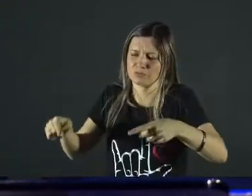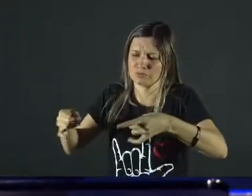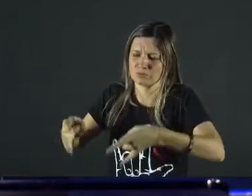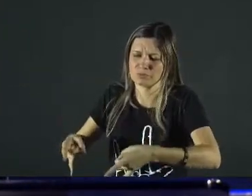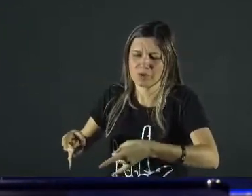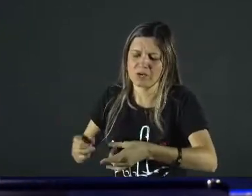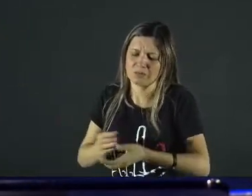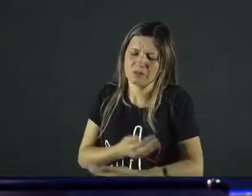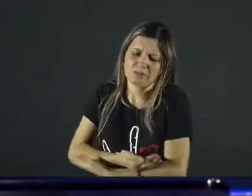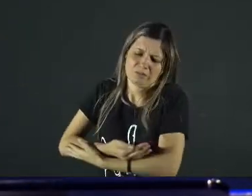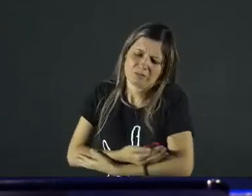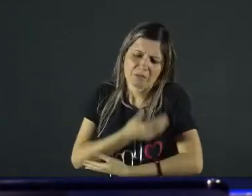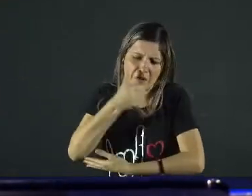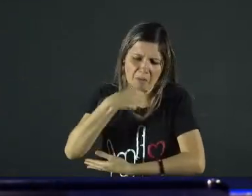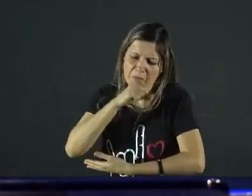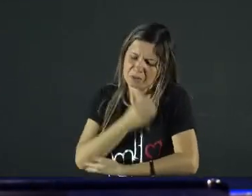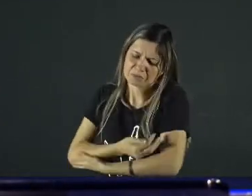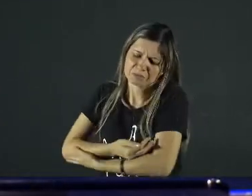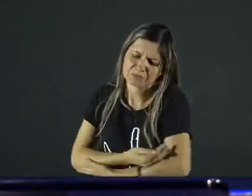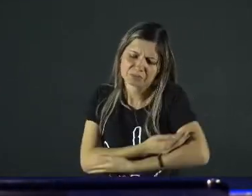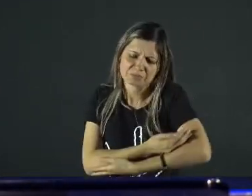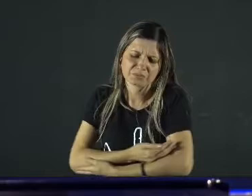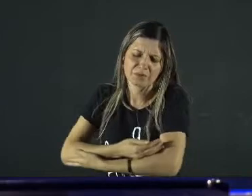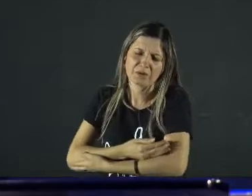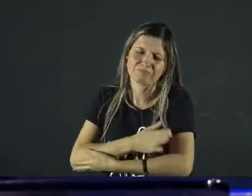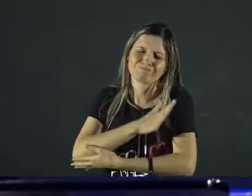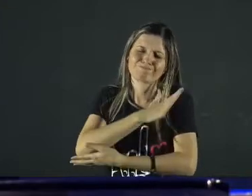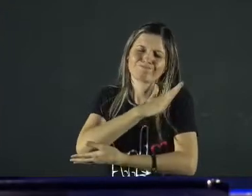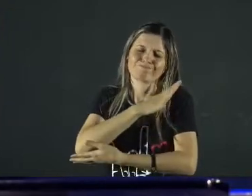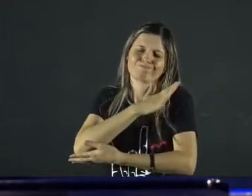da mãe até meio-dia e faleceu.